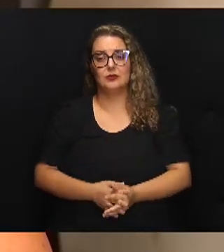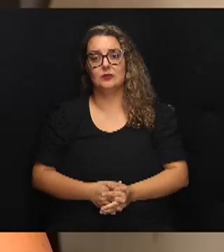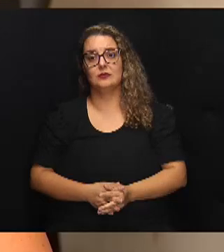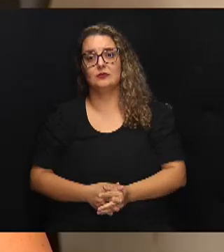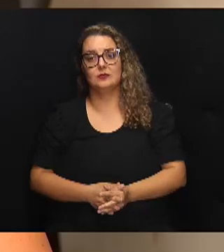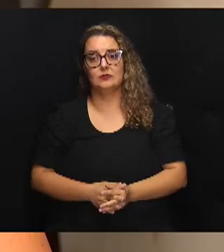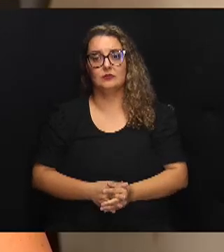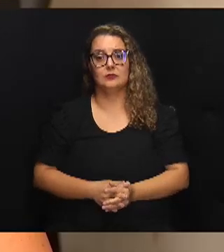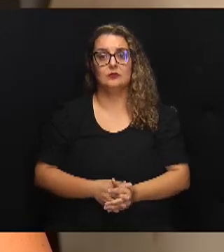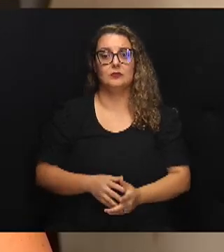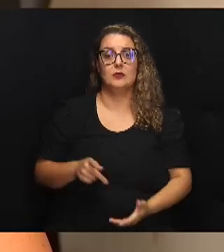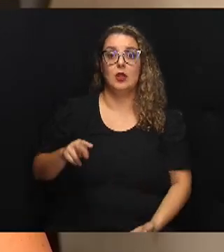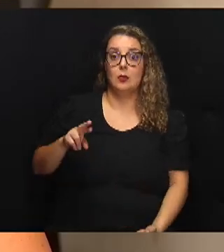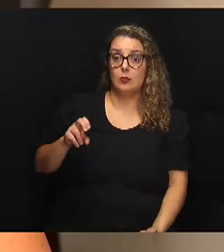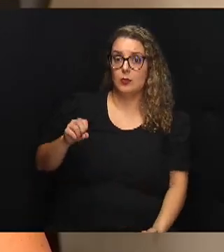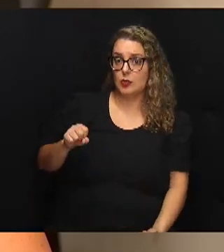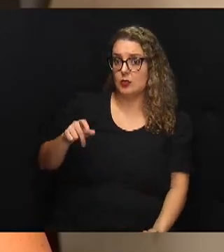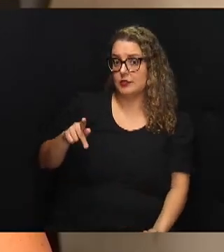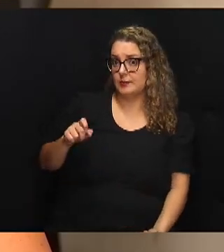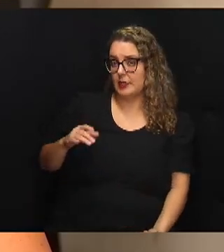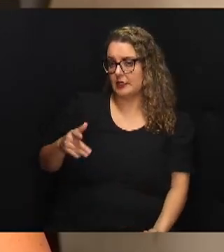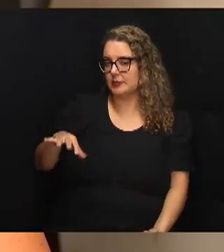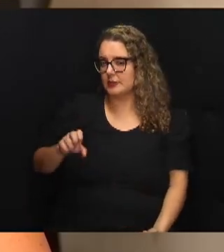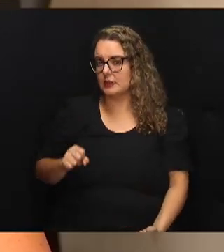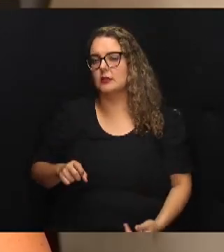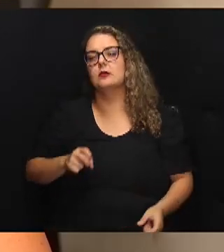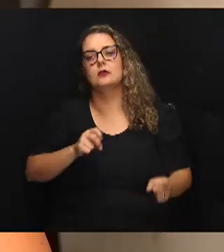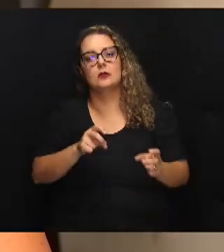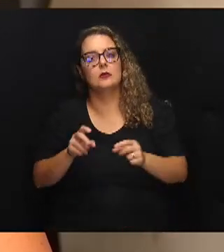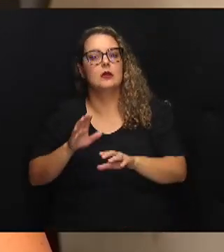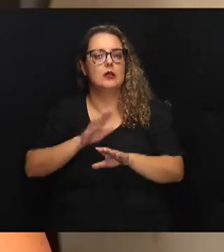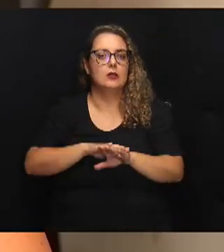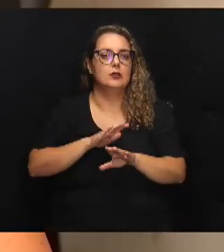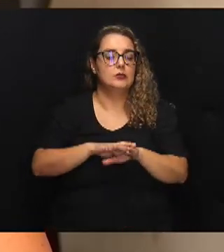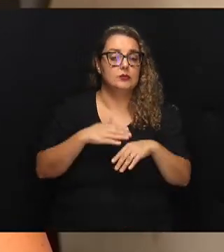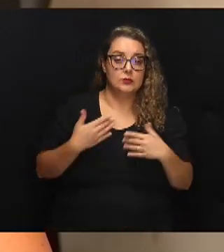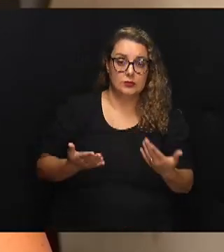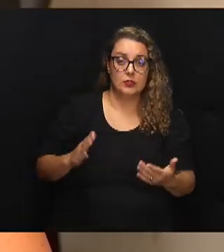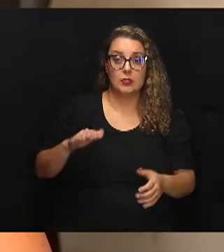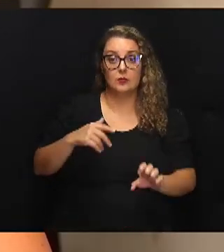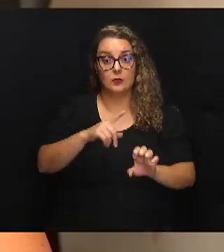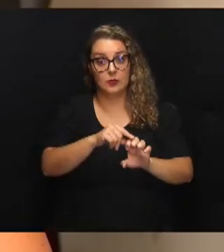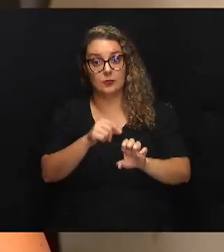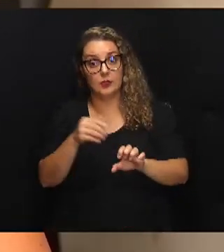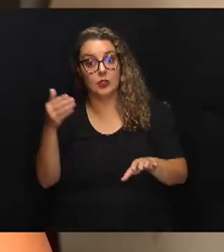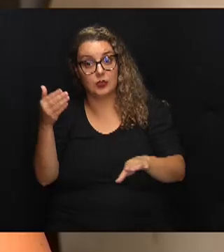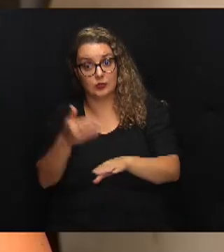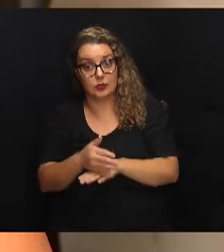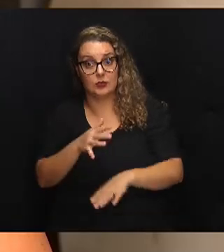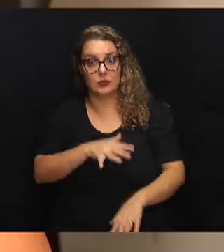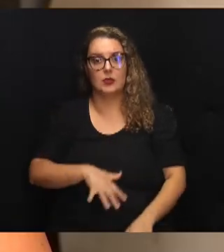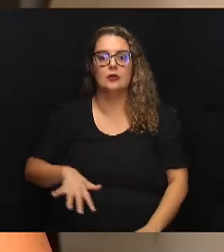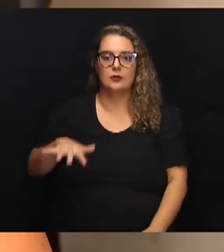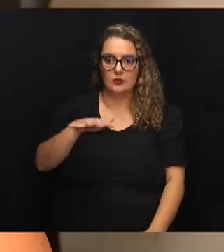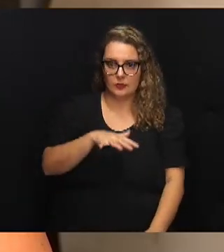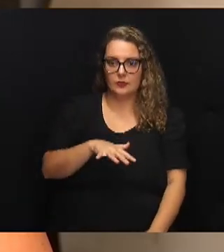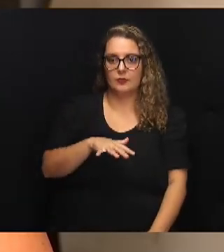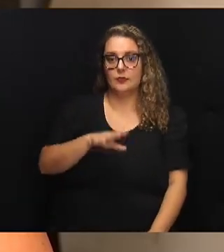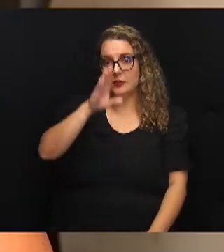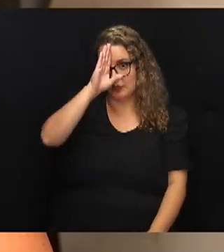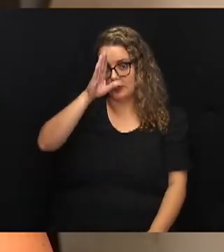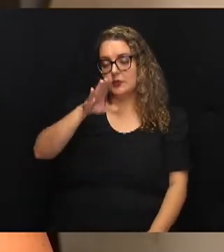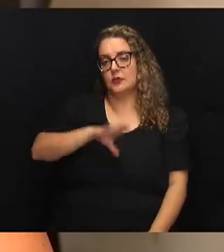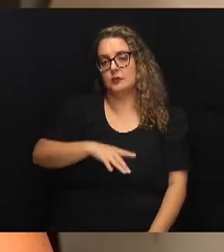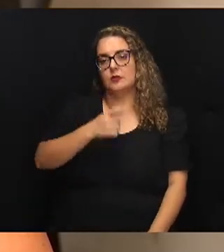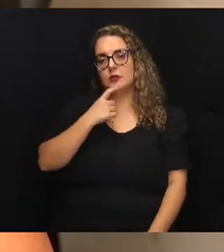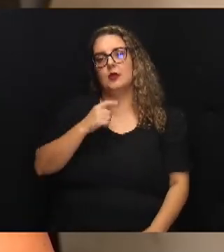a prospecção, essa parte de vendas ativa, quando o empreendedor participa da região, principalmente aqui de Campinas,